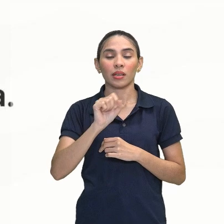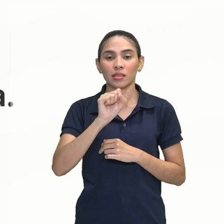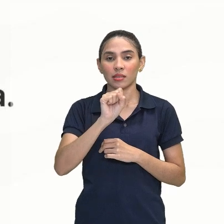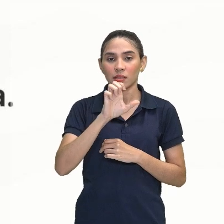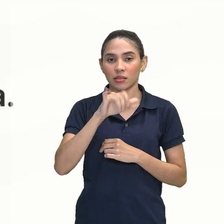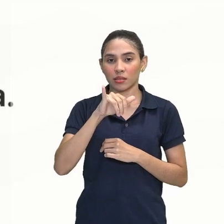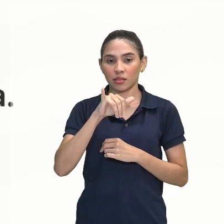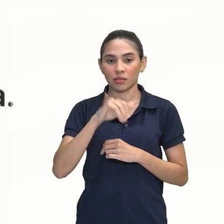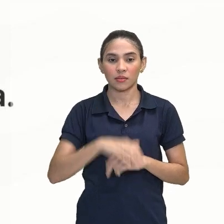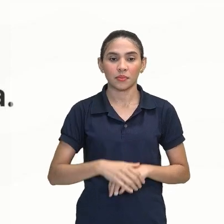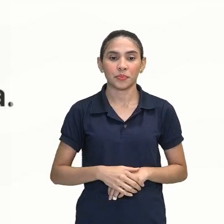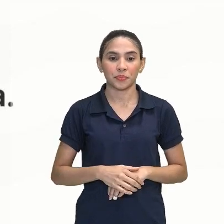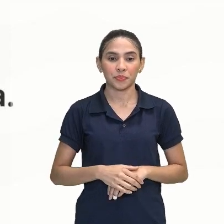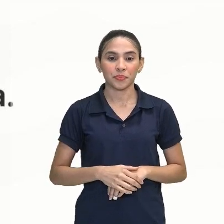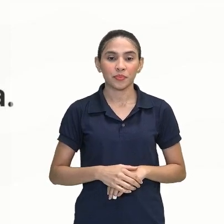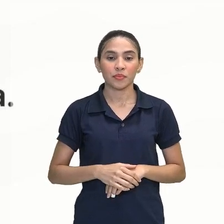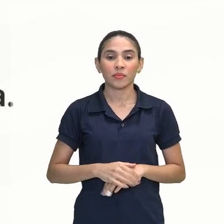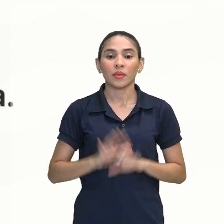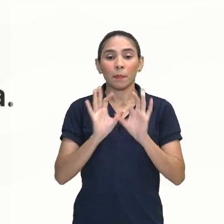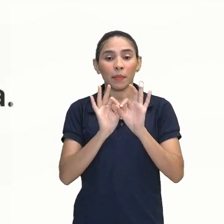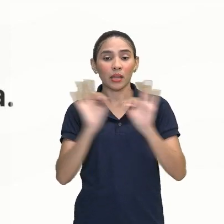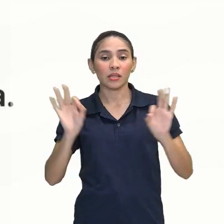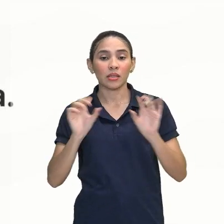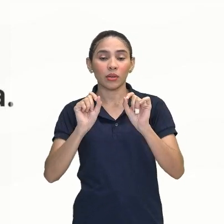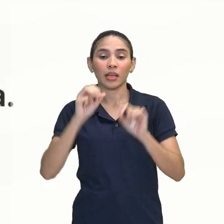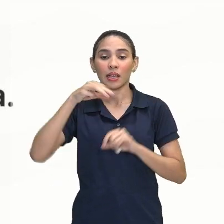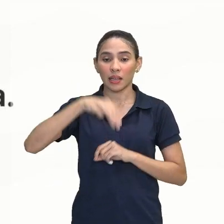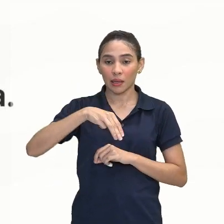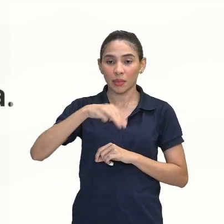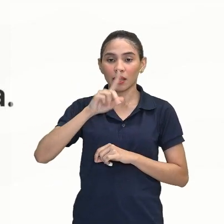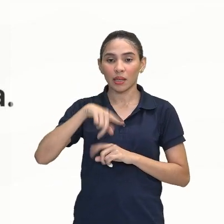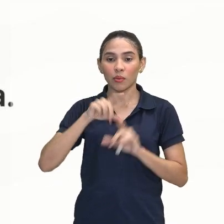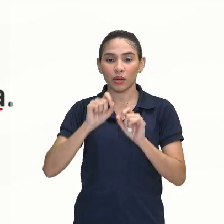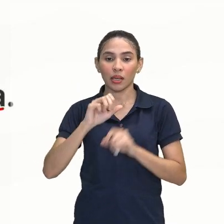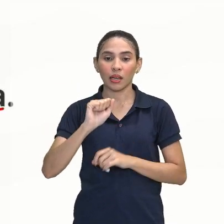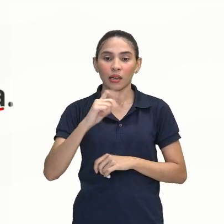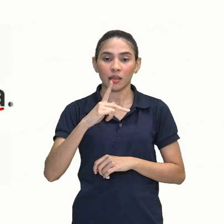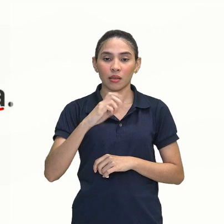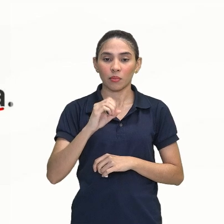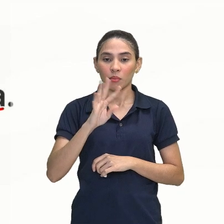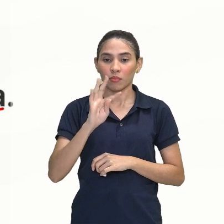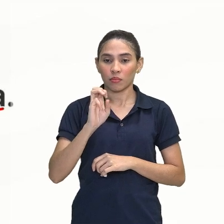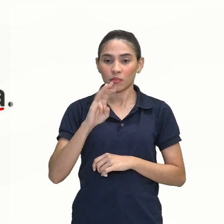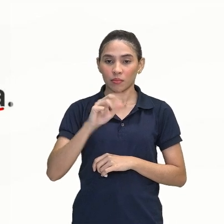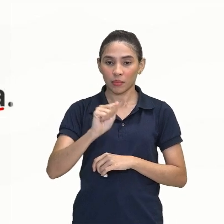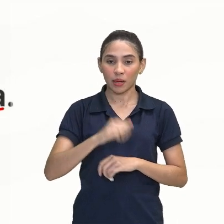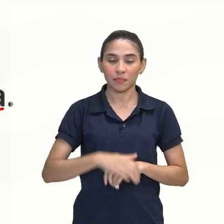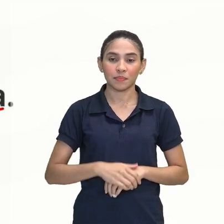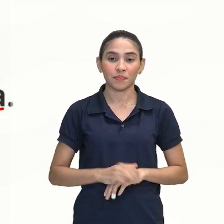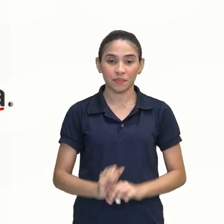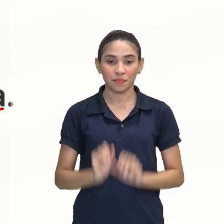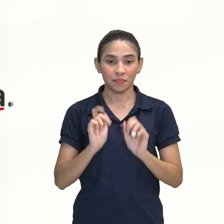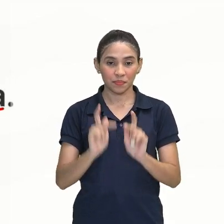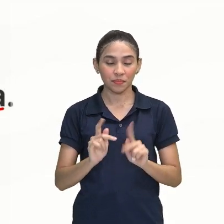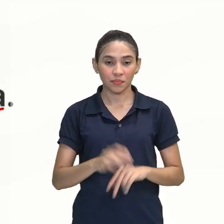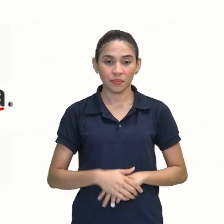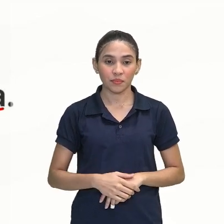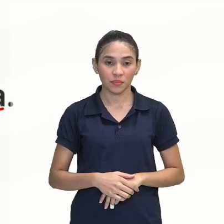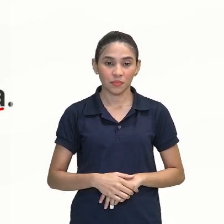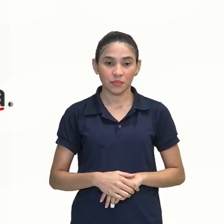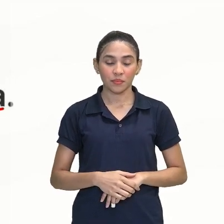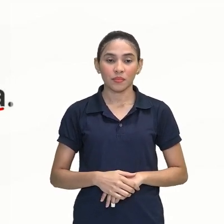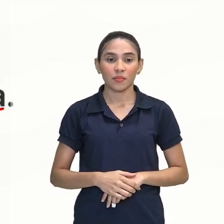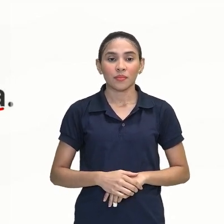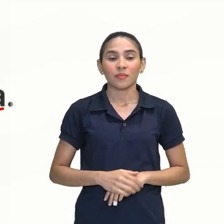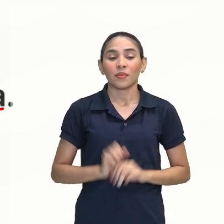semiperímetro, pela medida M, que é o nosso apótema. Tudo bem?